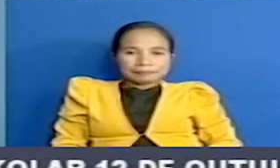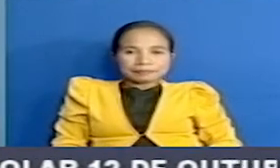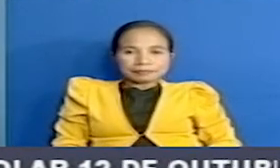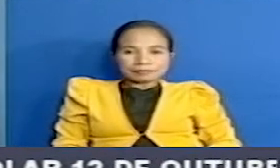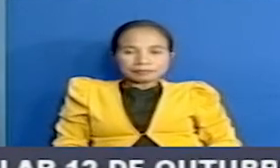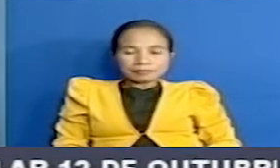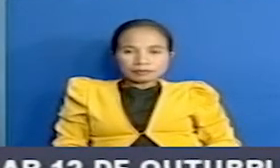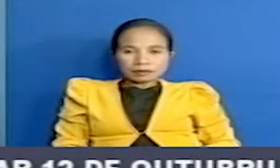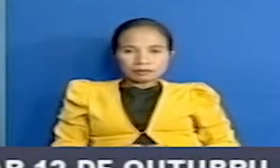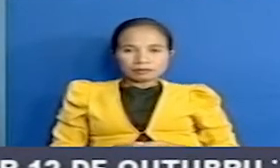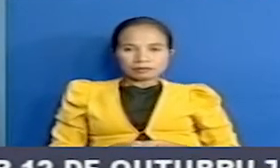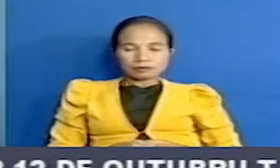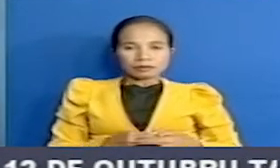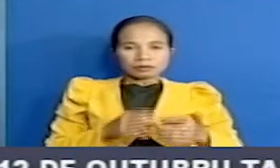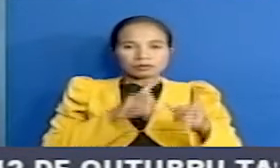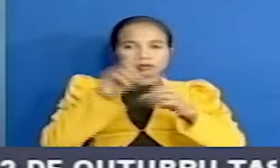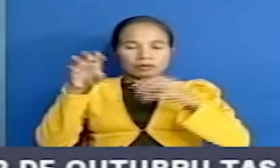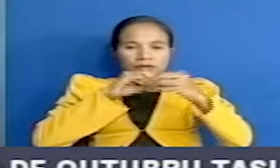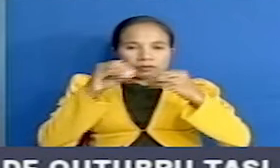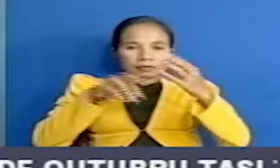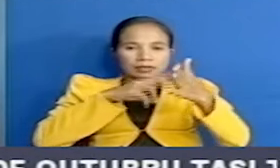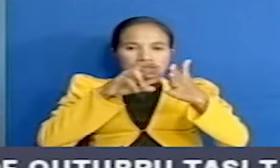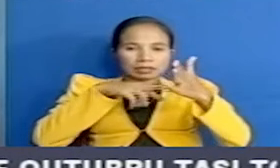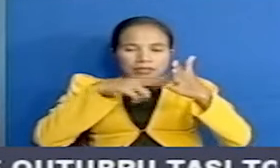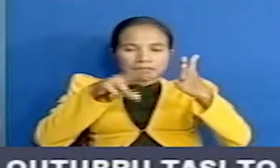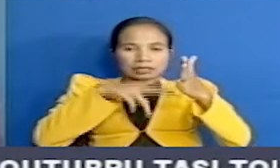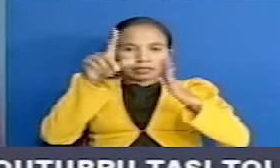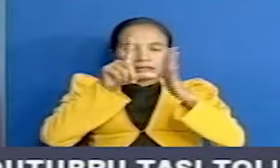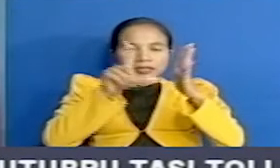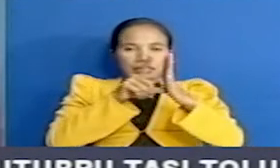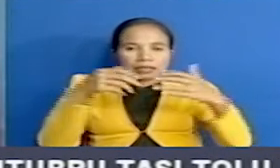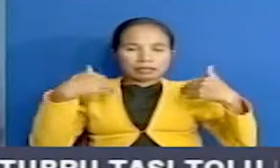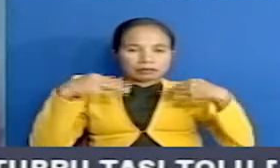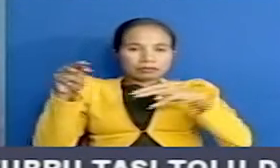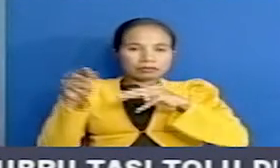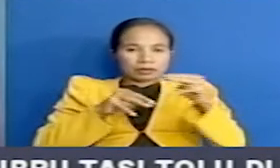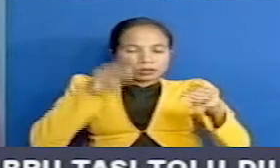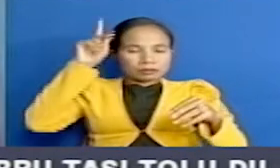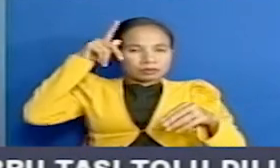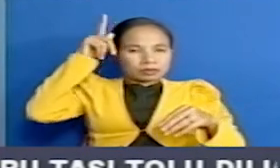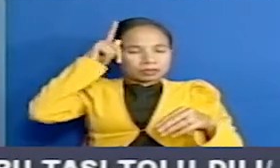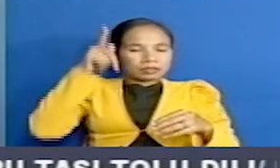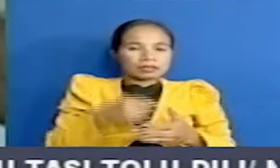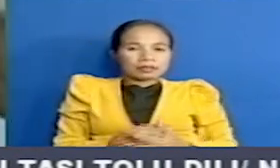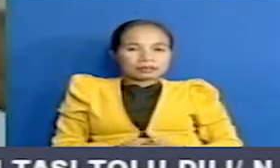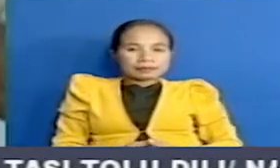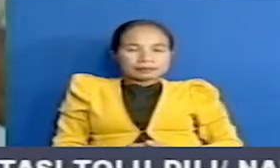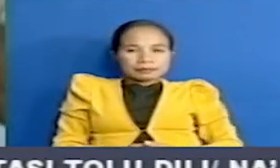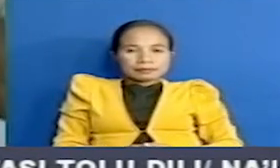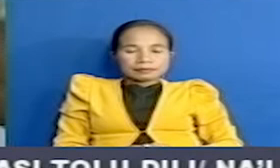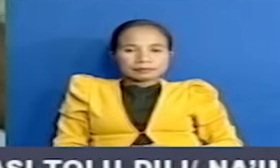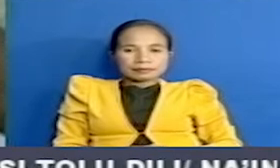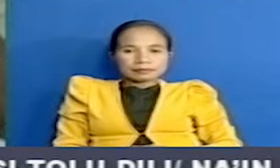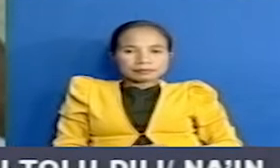regra nini lei ser ne pemeta alterasaun ia mudanza politik ruma sene maka bela informe dane. Fundador